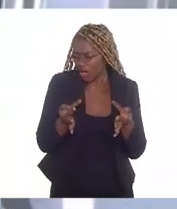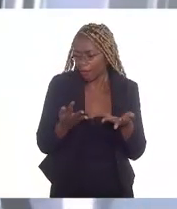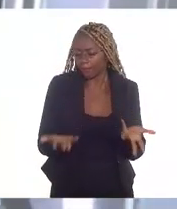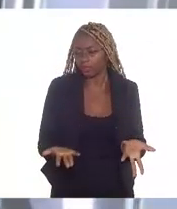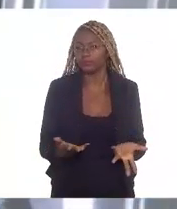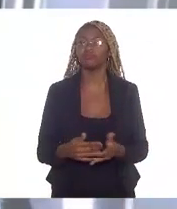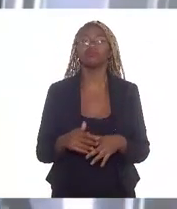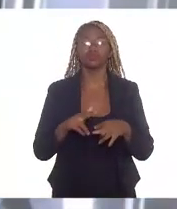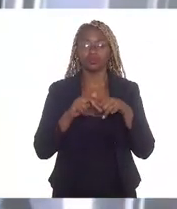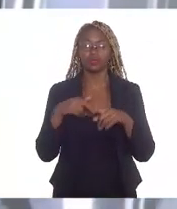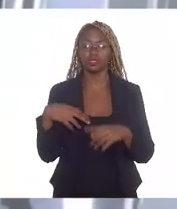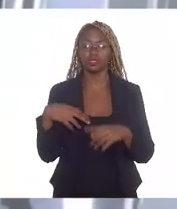vício de todos nós,